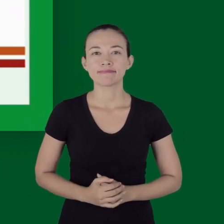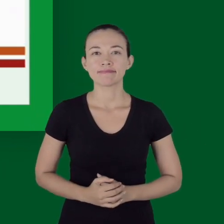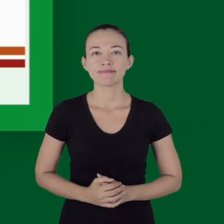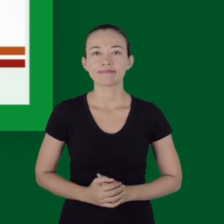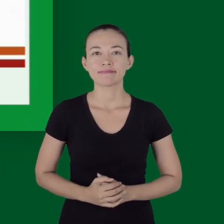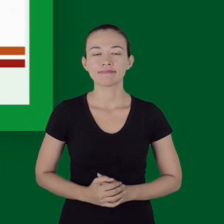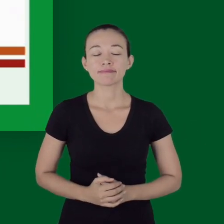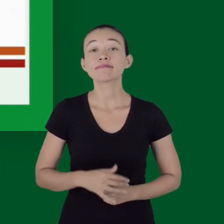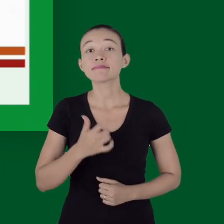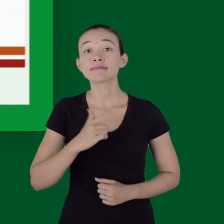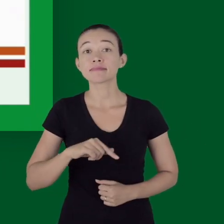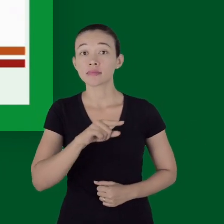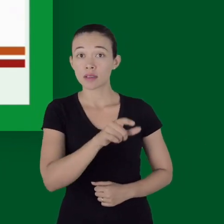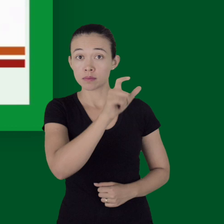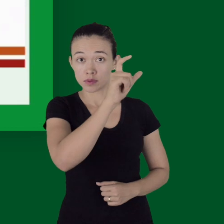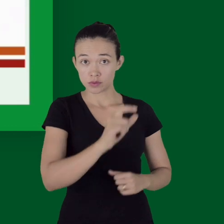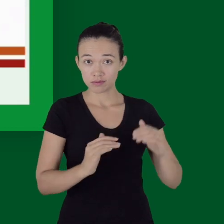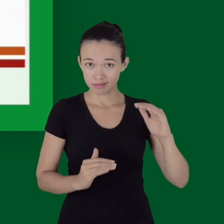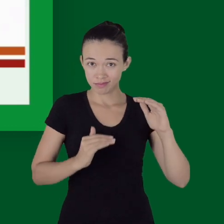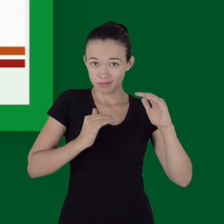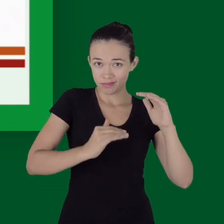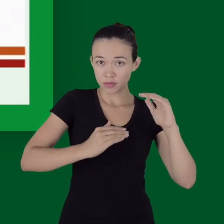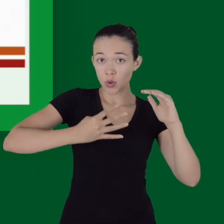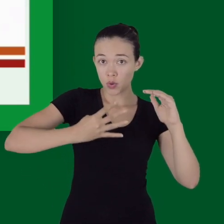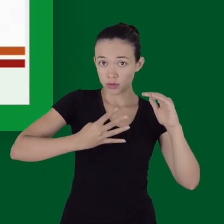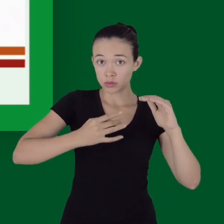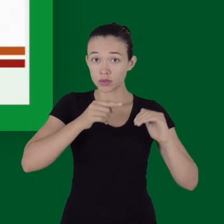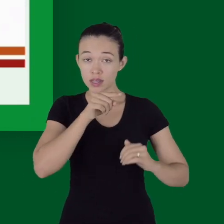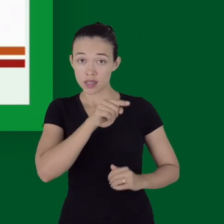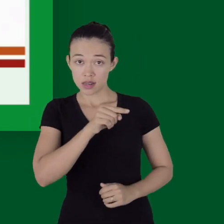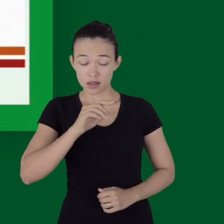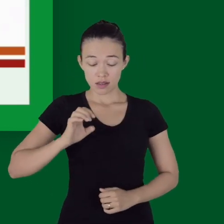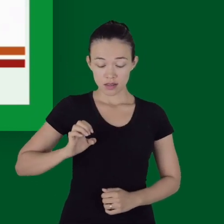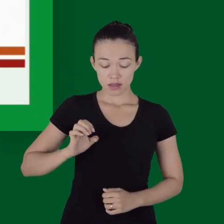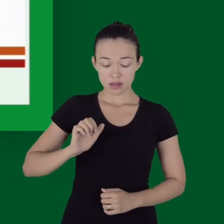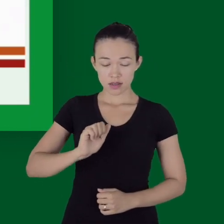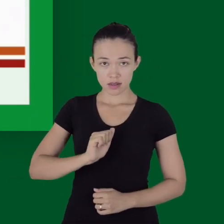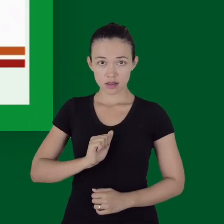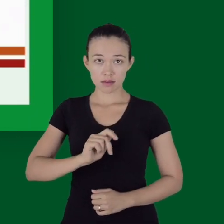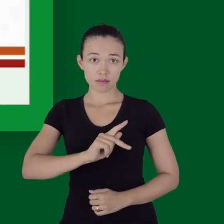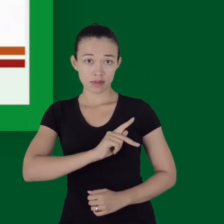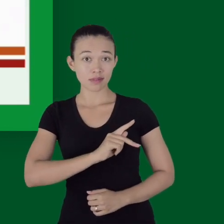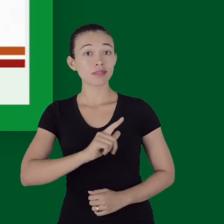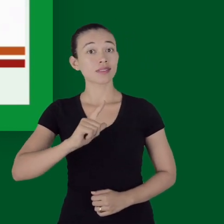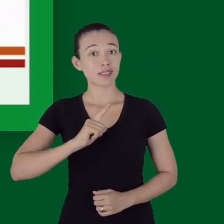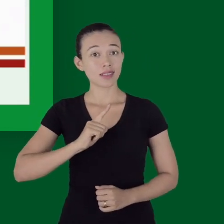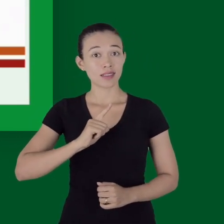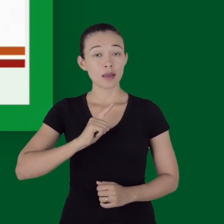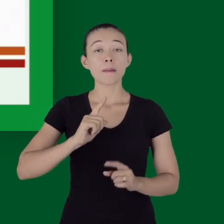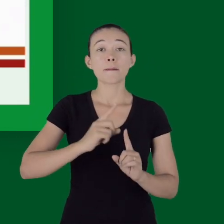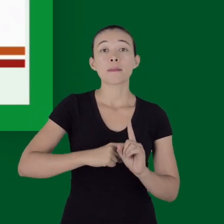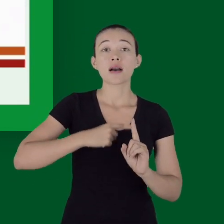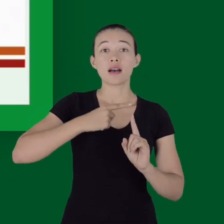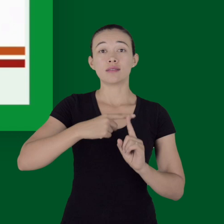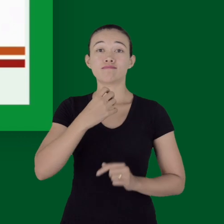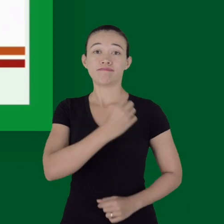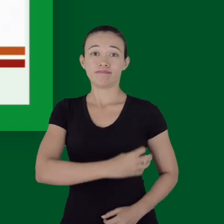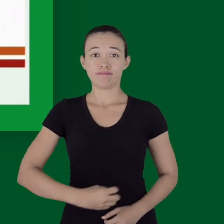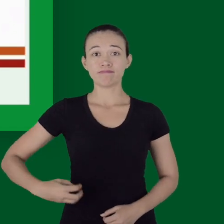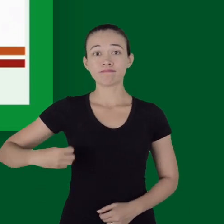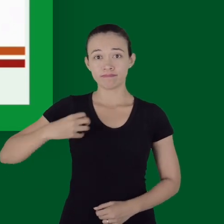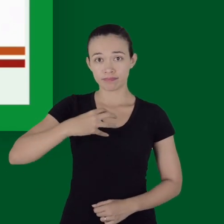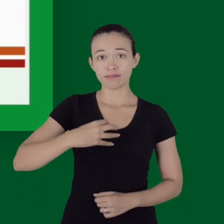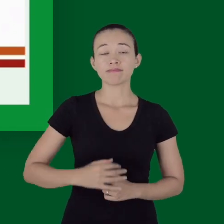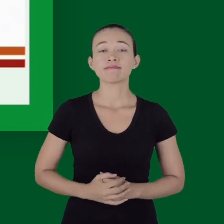4 é o paciente que tem um edema agudo de pulmão e está em choque, né? Então, esse paciente, ele